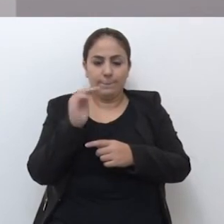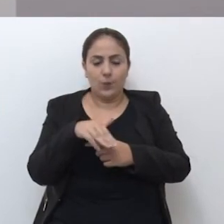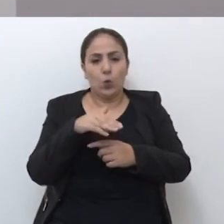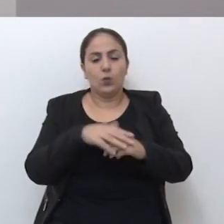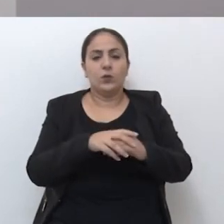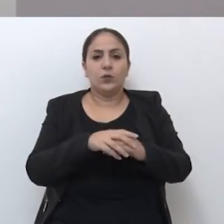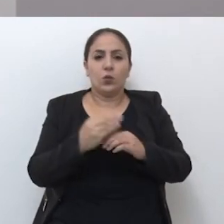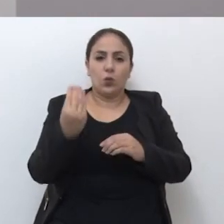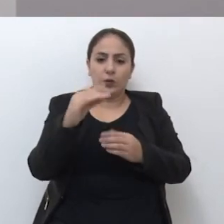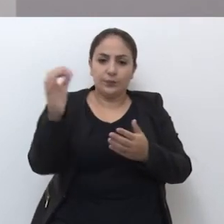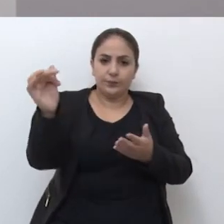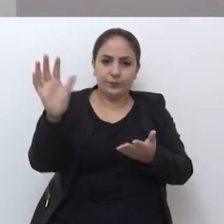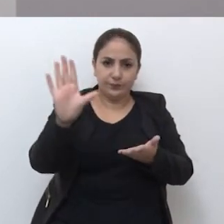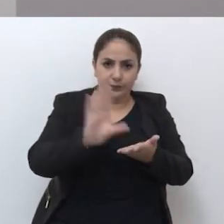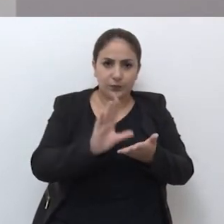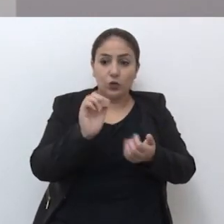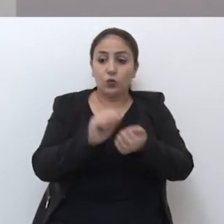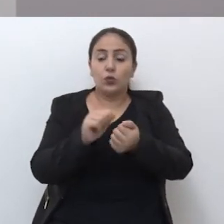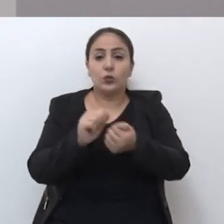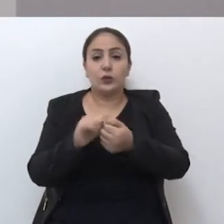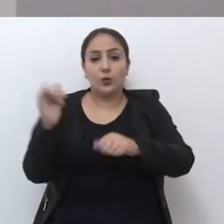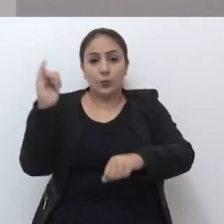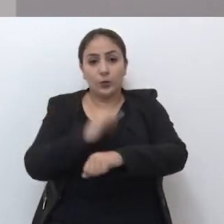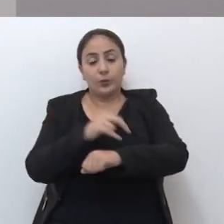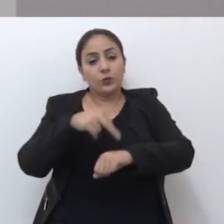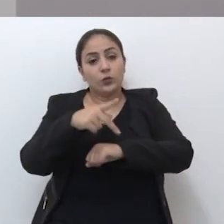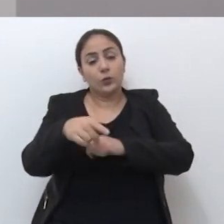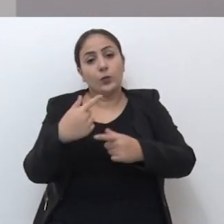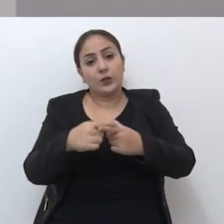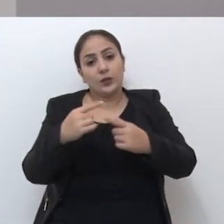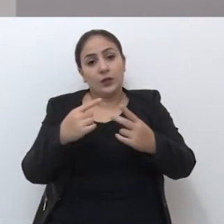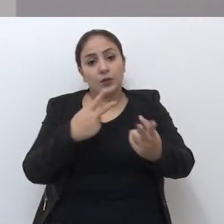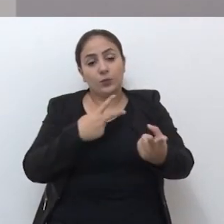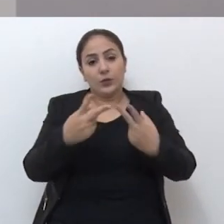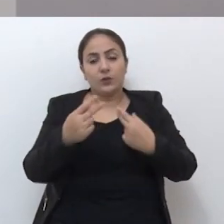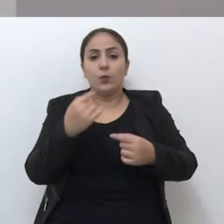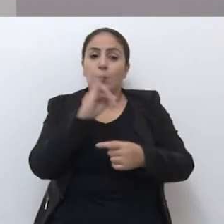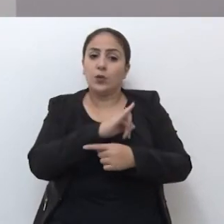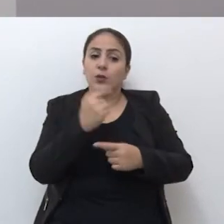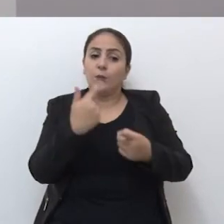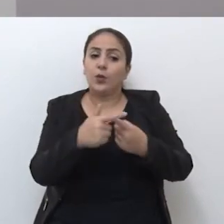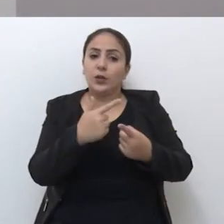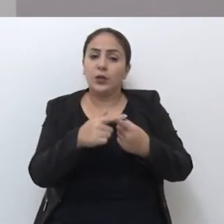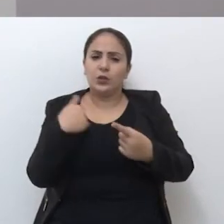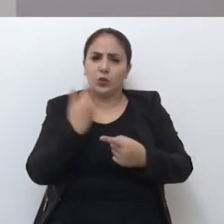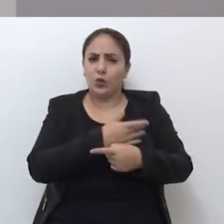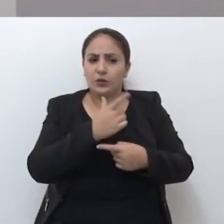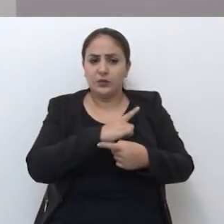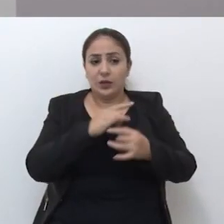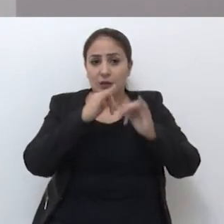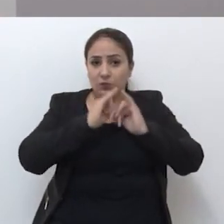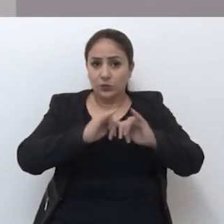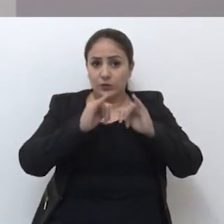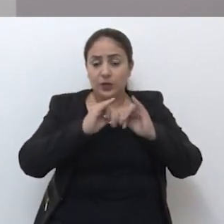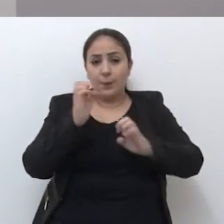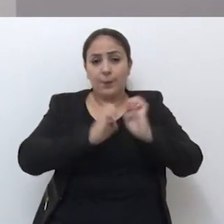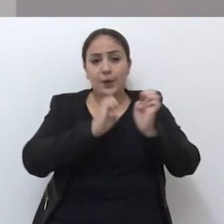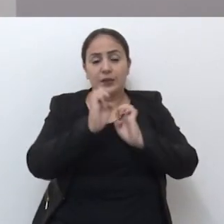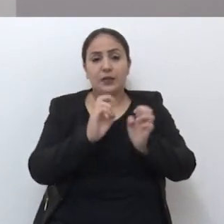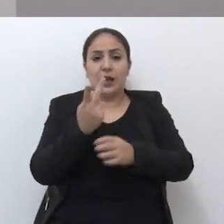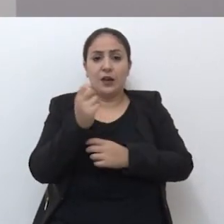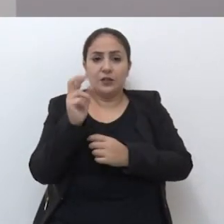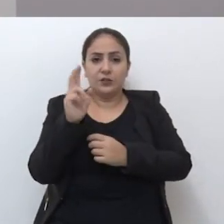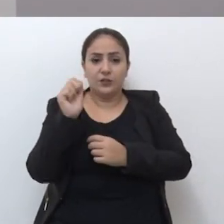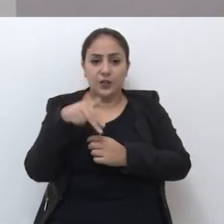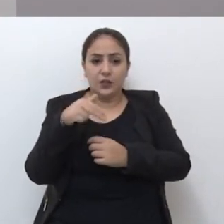colocados investimentos também junto ao aeroporto de Passo Fundo, porque nós temos a duplicação. É um momento importante porque nós temos um anúncio da empresa Avan